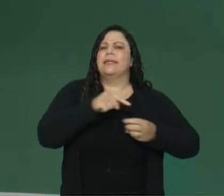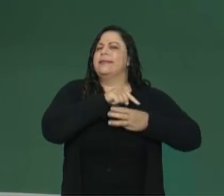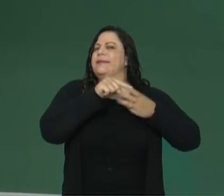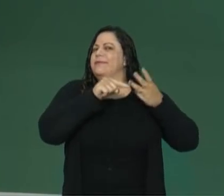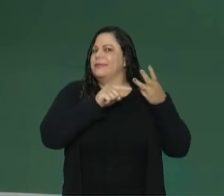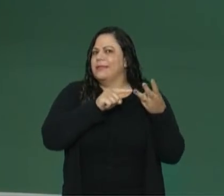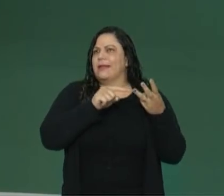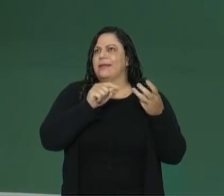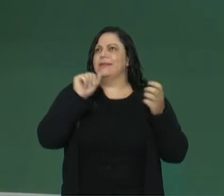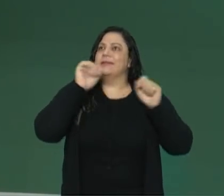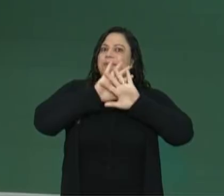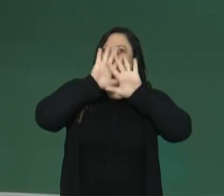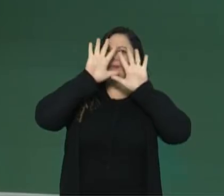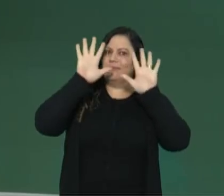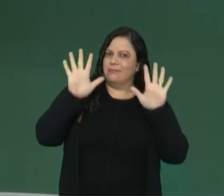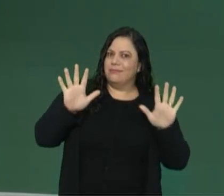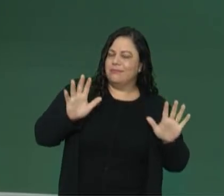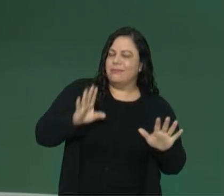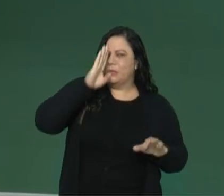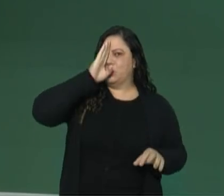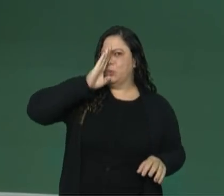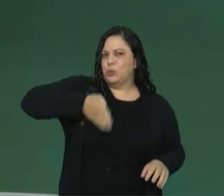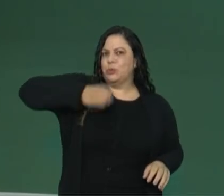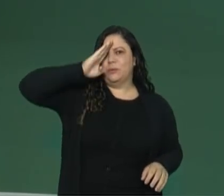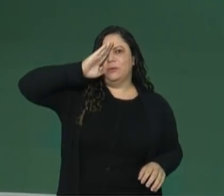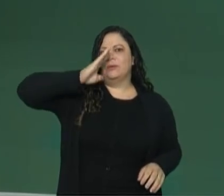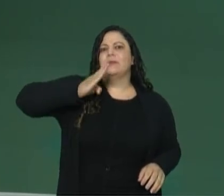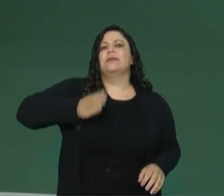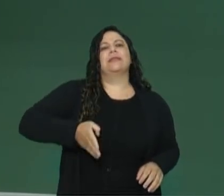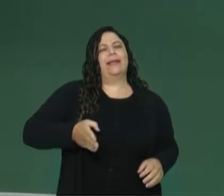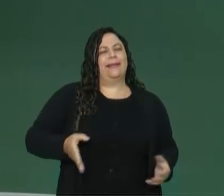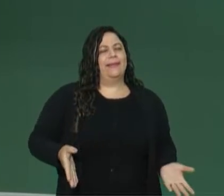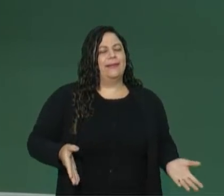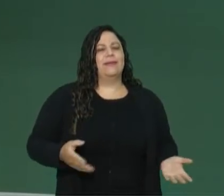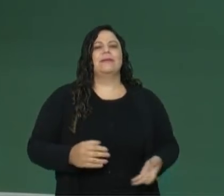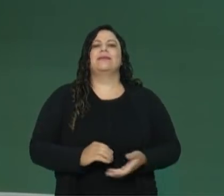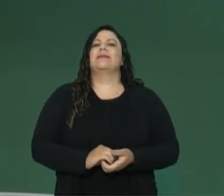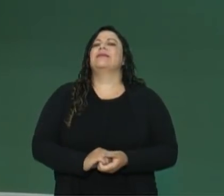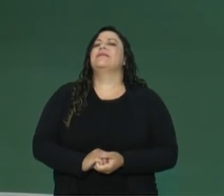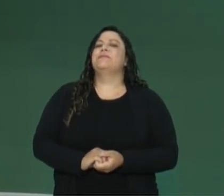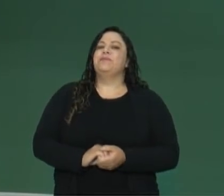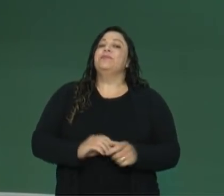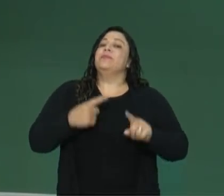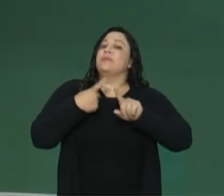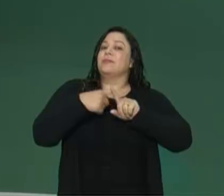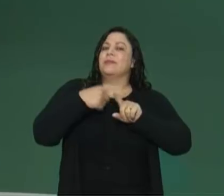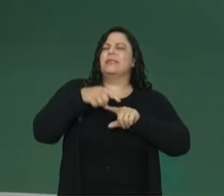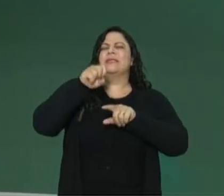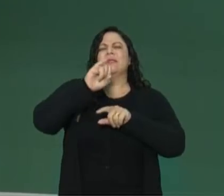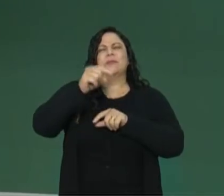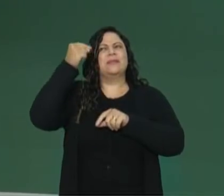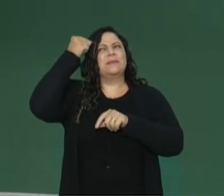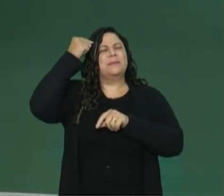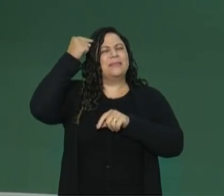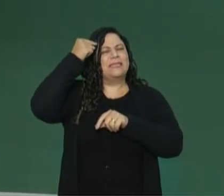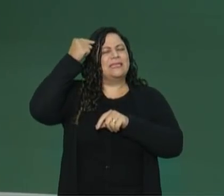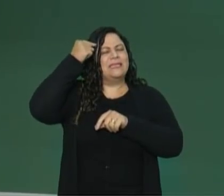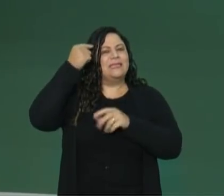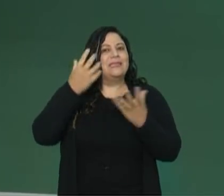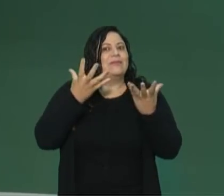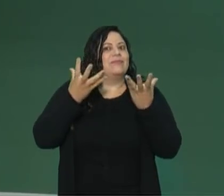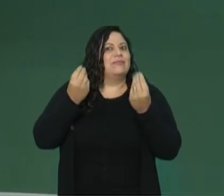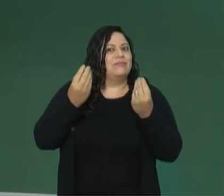mais claras, são as palavras mais diretas sobre alguma coisa, né? Porque se você pensar, às vezes, demais, você